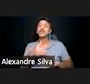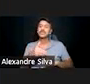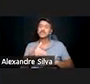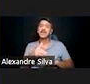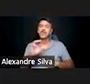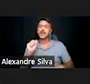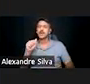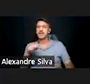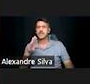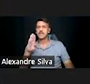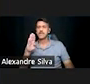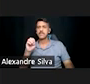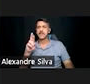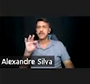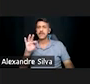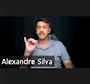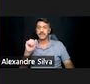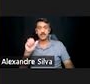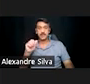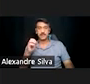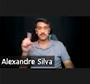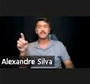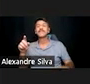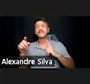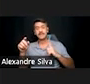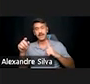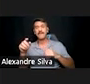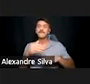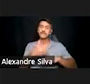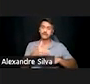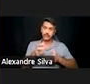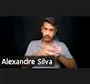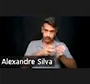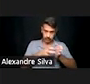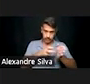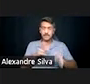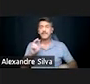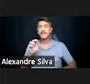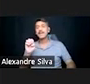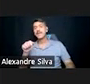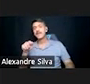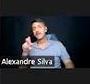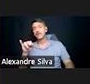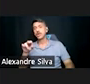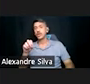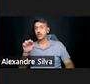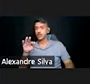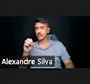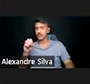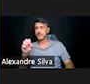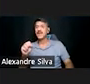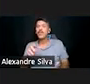amberificação. Temos fósseis ou iquinofósseis, aqui eu não sei se dá para vocês verem que tem uma pegada